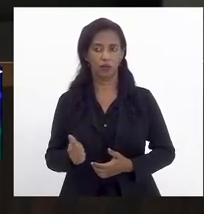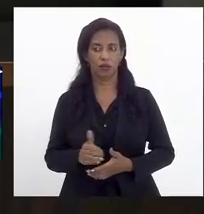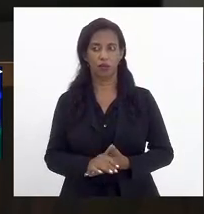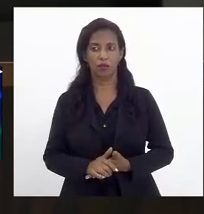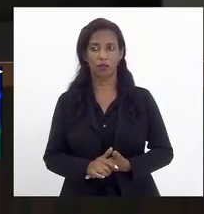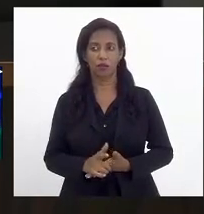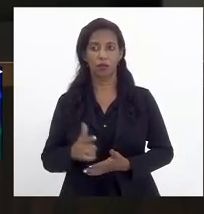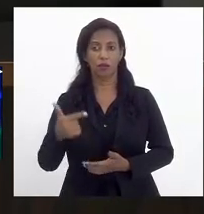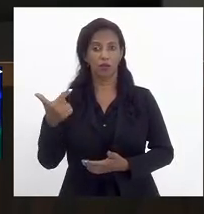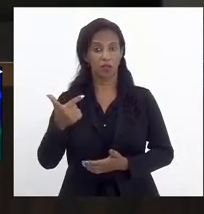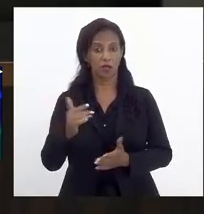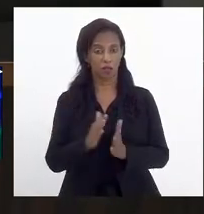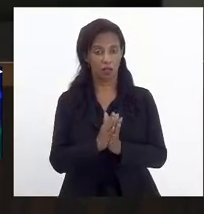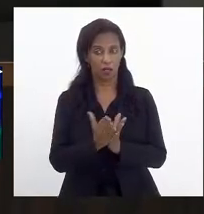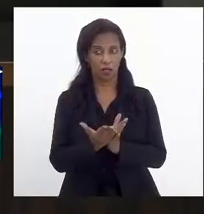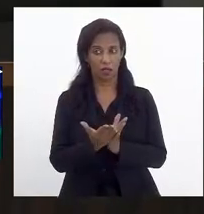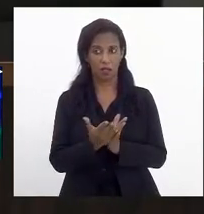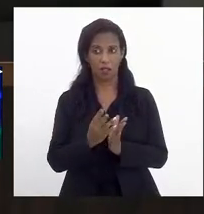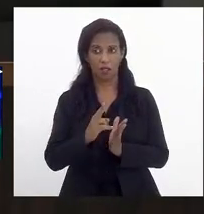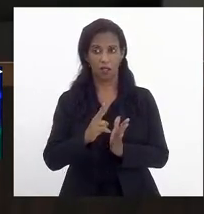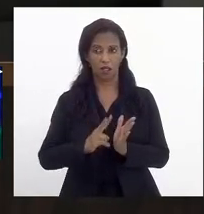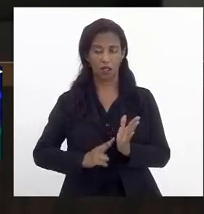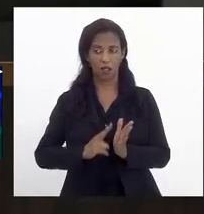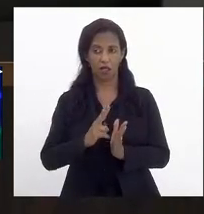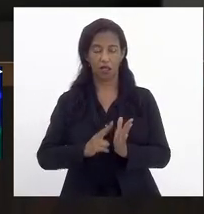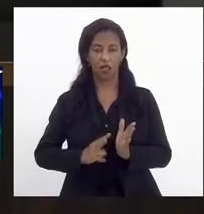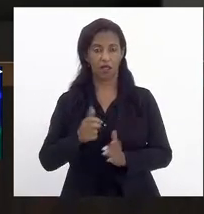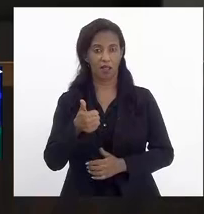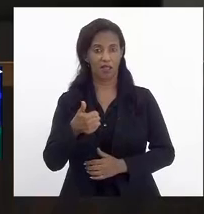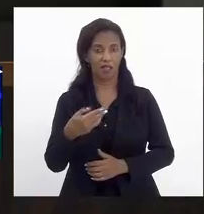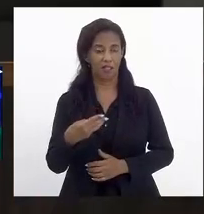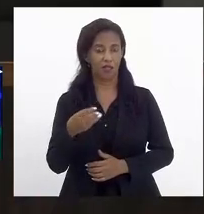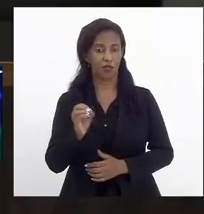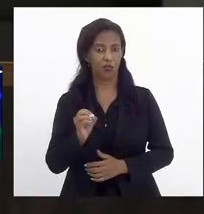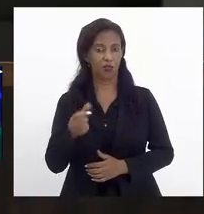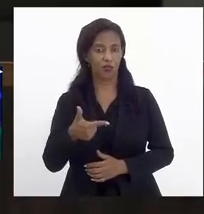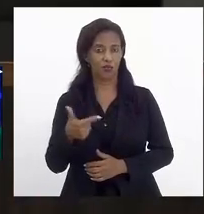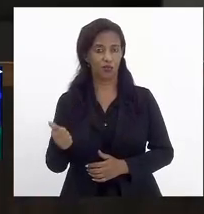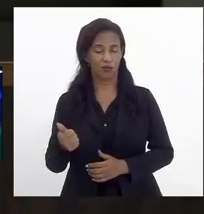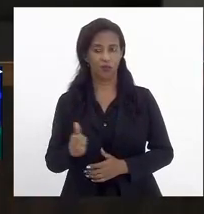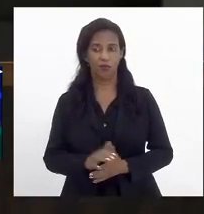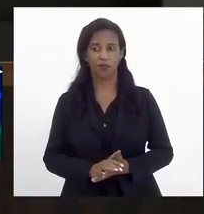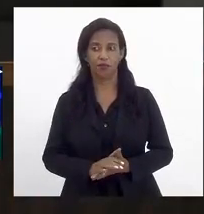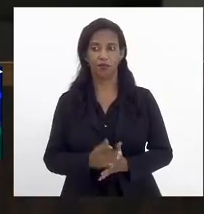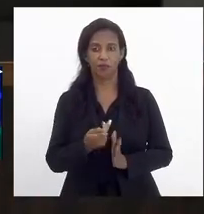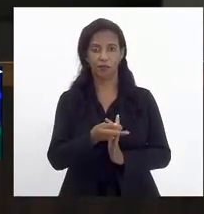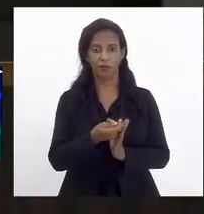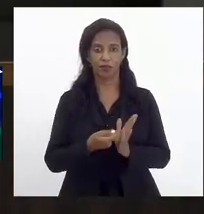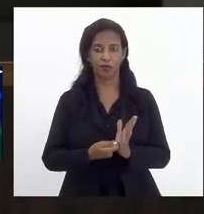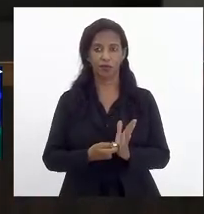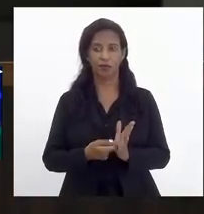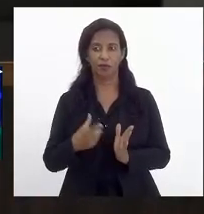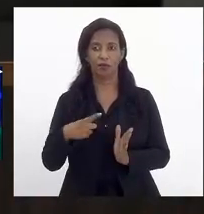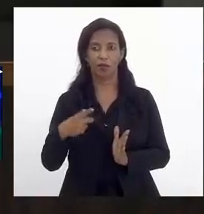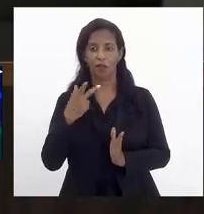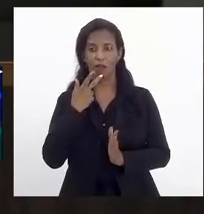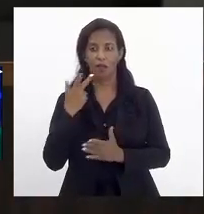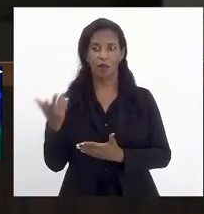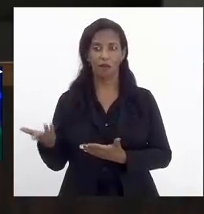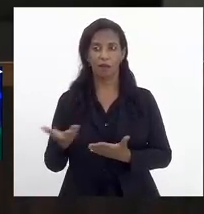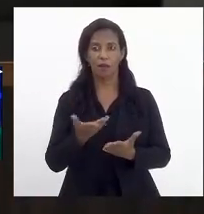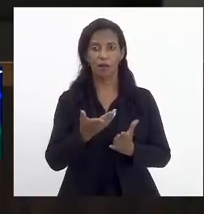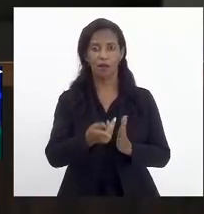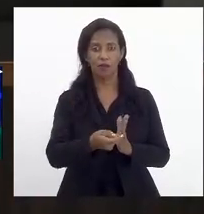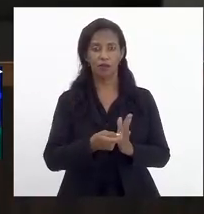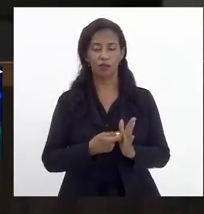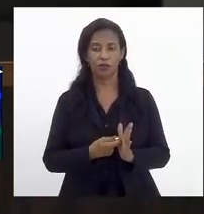e segundo livro d o Treze de outubro de 2011 segundo livro de oradores inscritos no expediente Inicial tem a palavra por